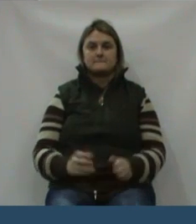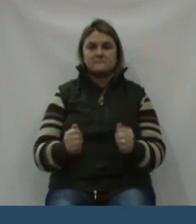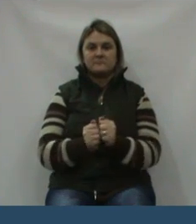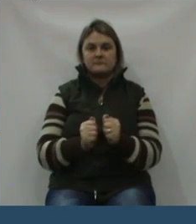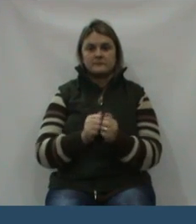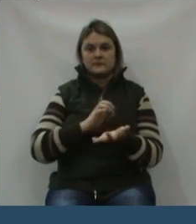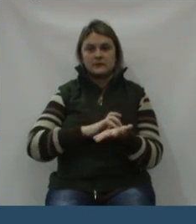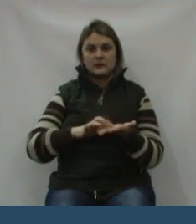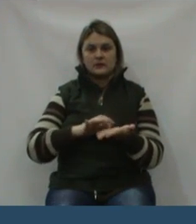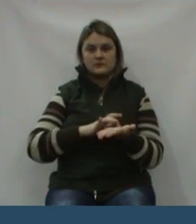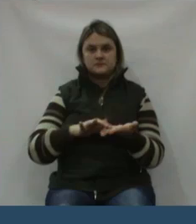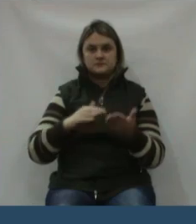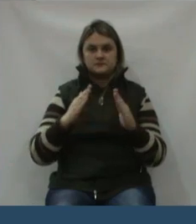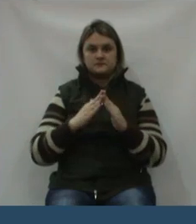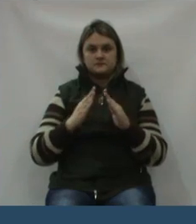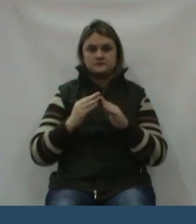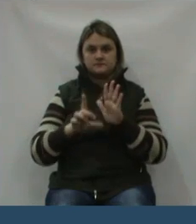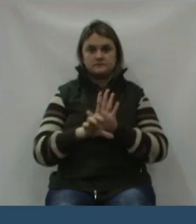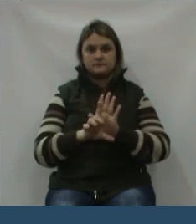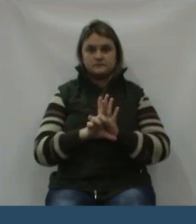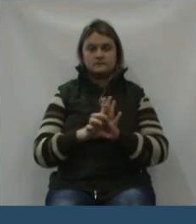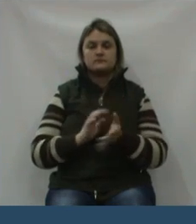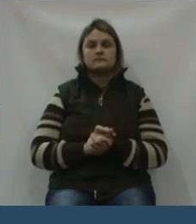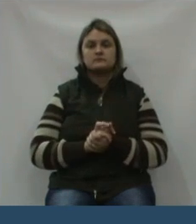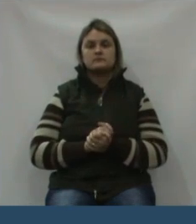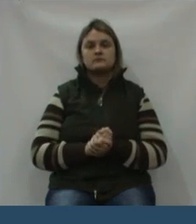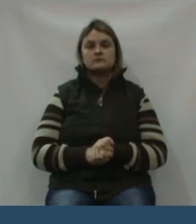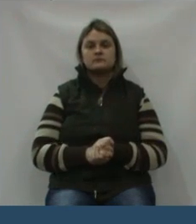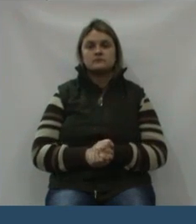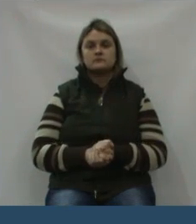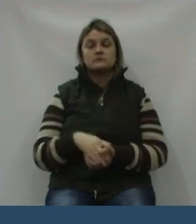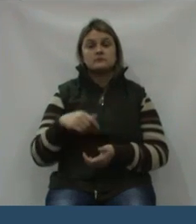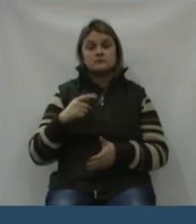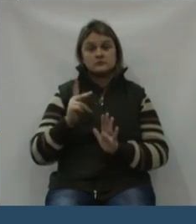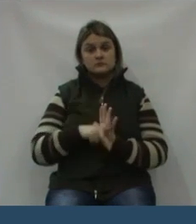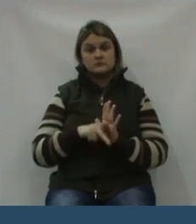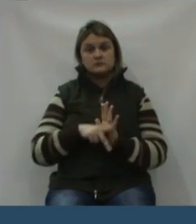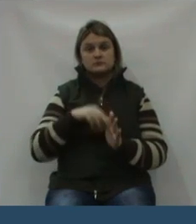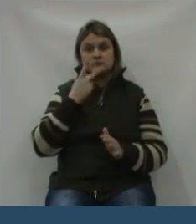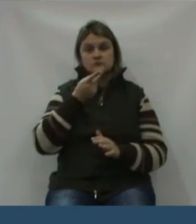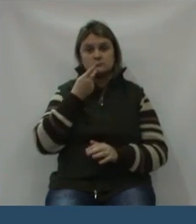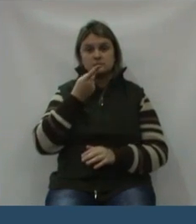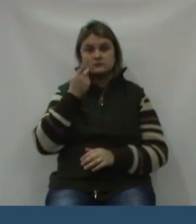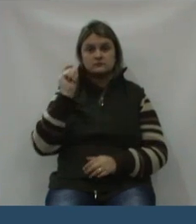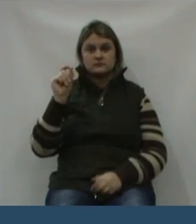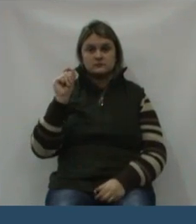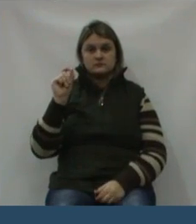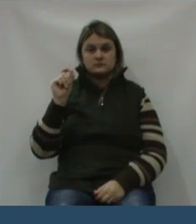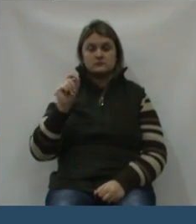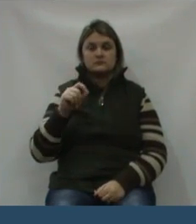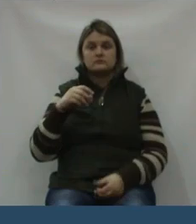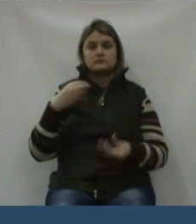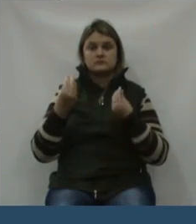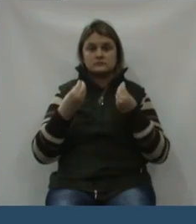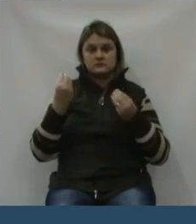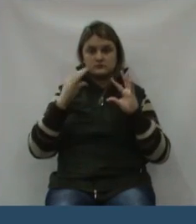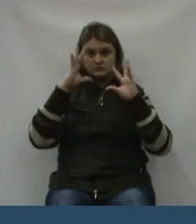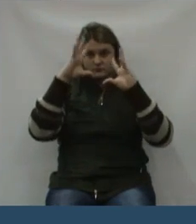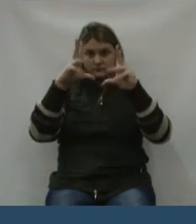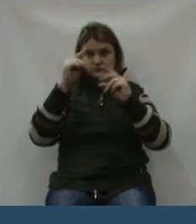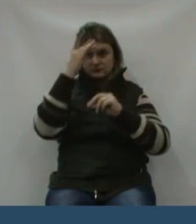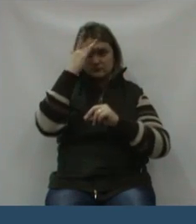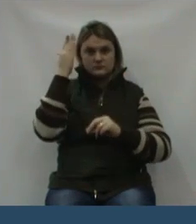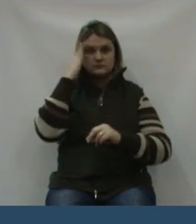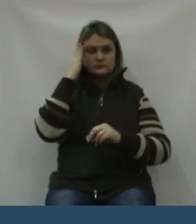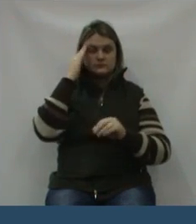junto à Secretaria desta Casa de Leis, e o projeto trata do seguinte: como todos sabemos, o